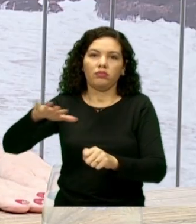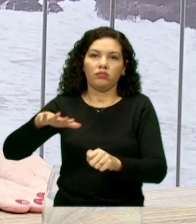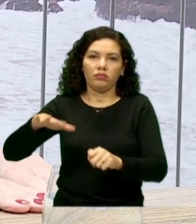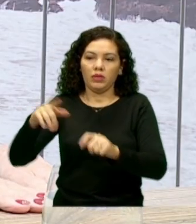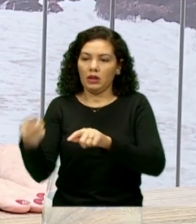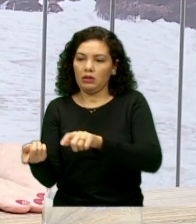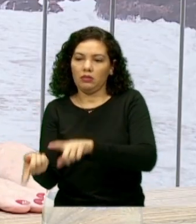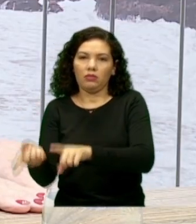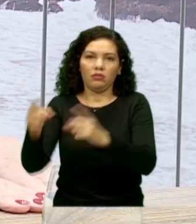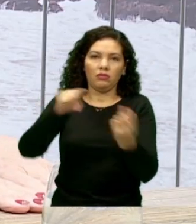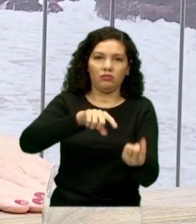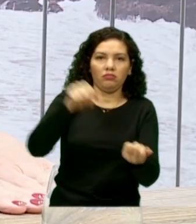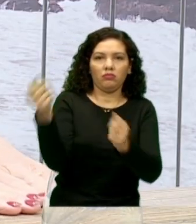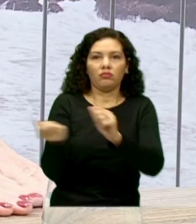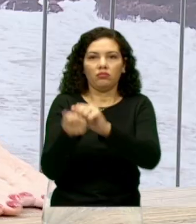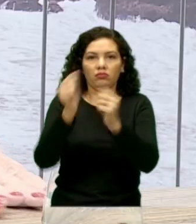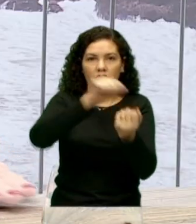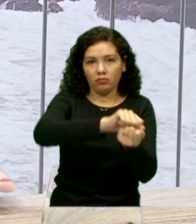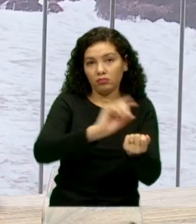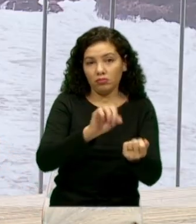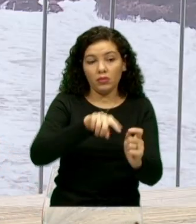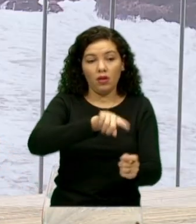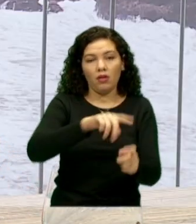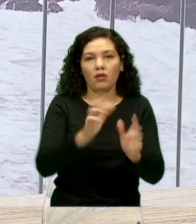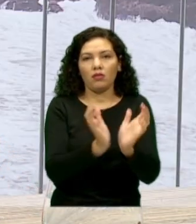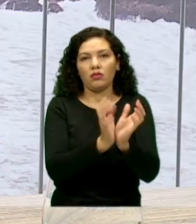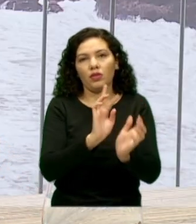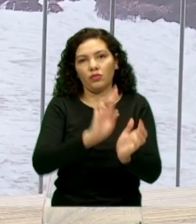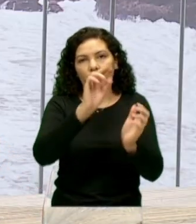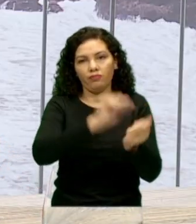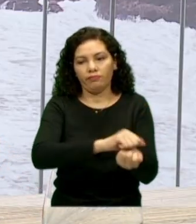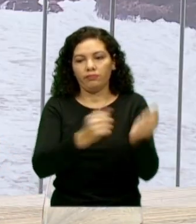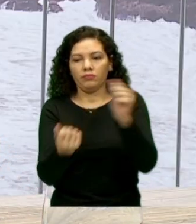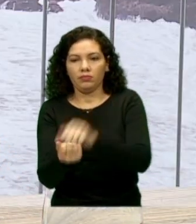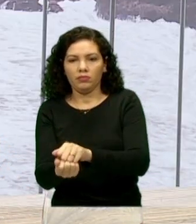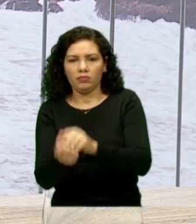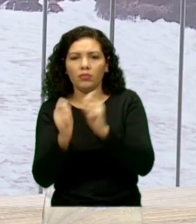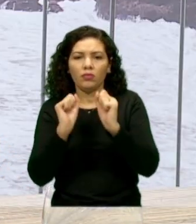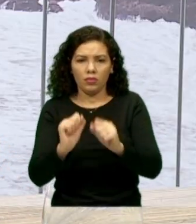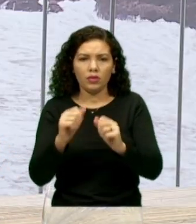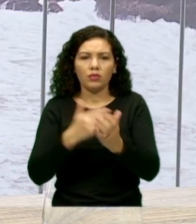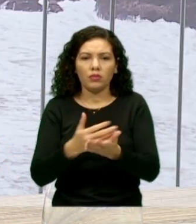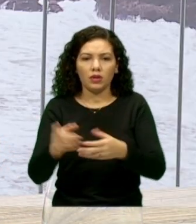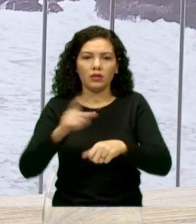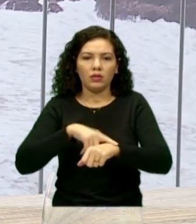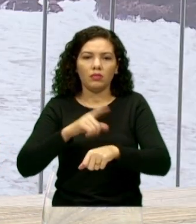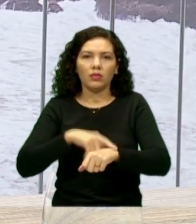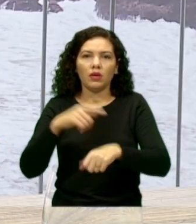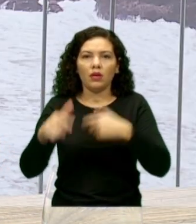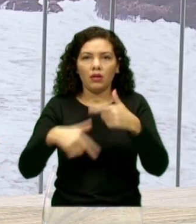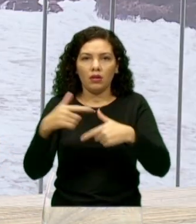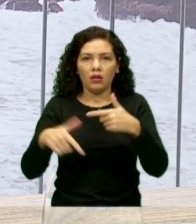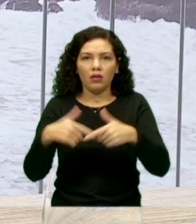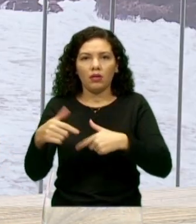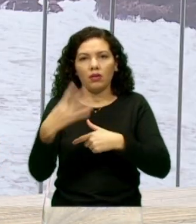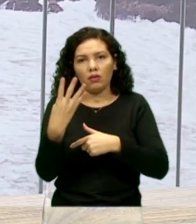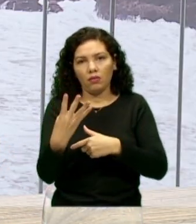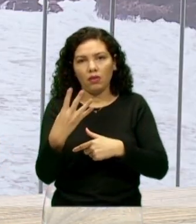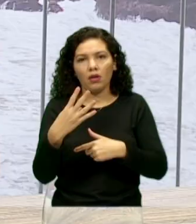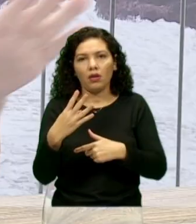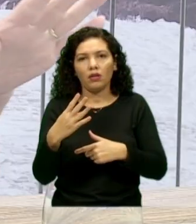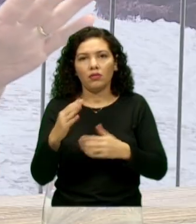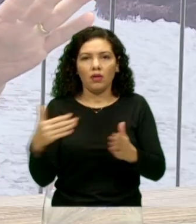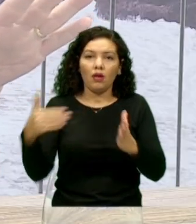equipe. Então, a equipe pode começar a trabalhar às 16 horas e ir até um pedaço da